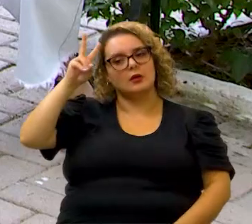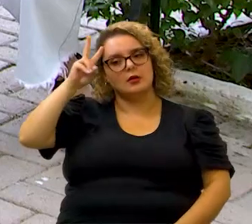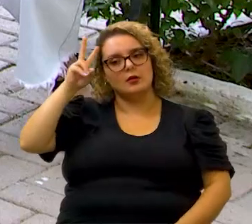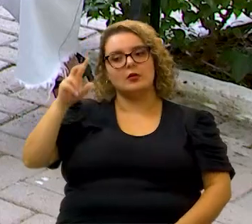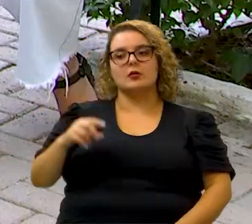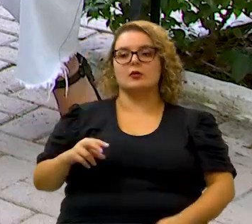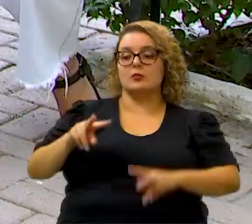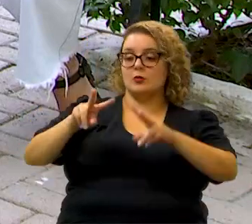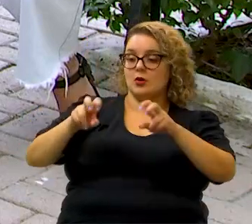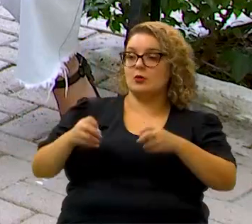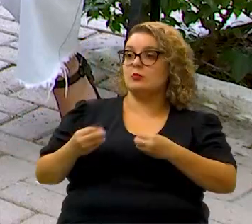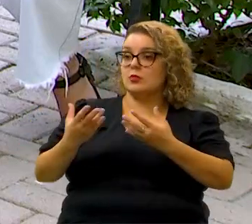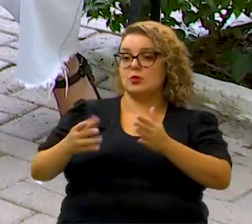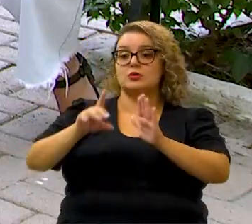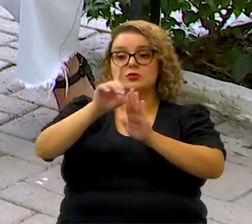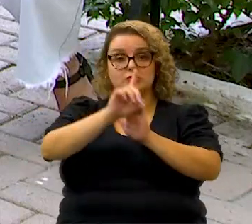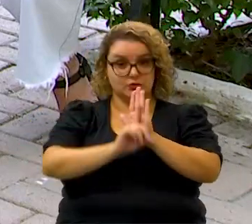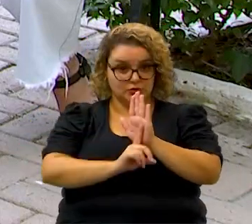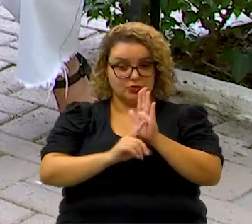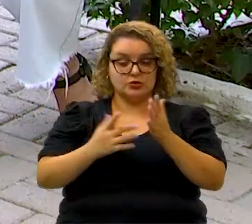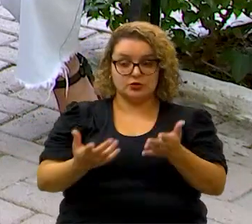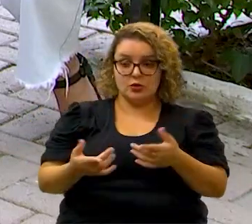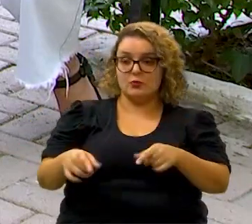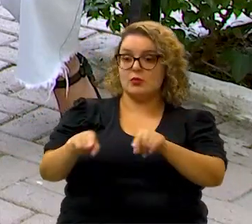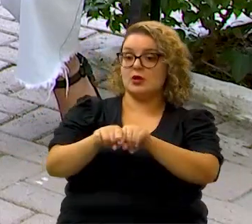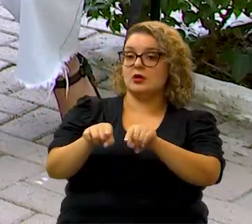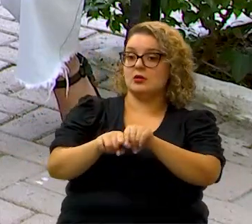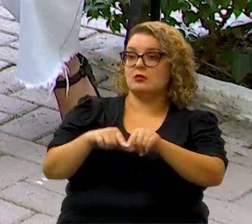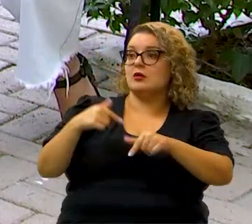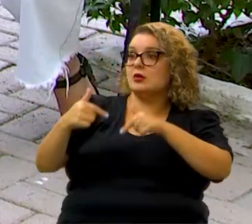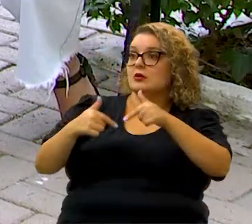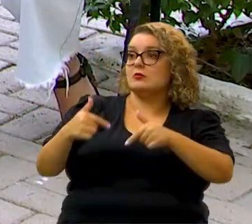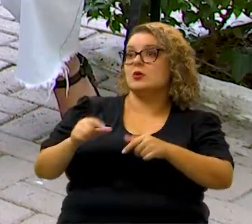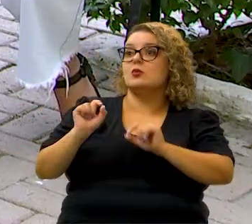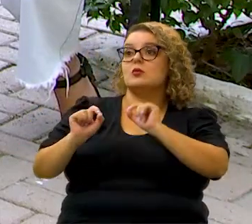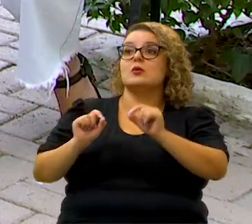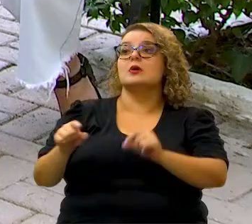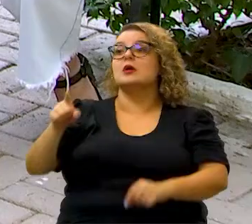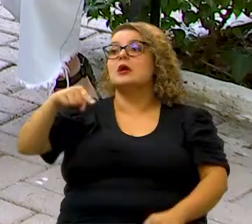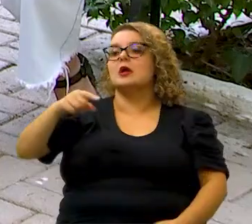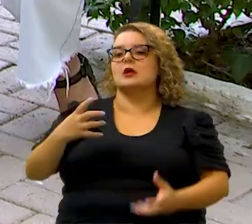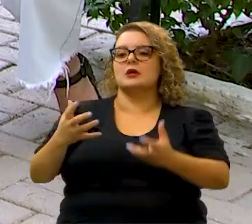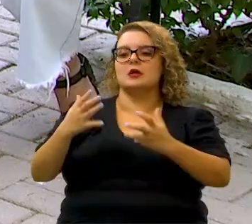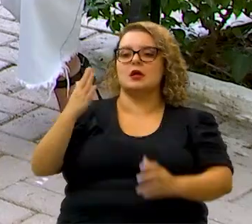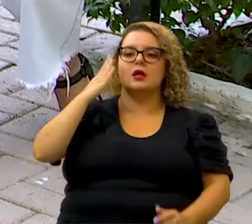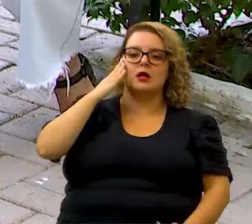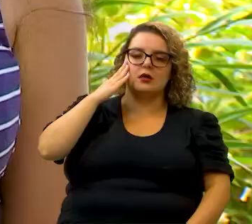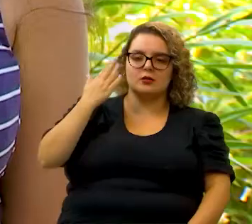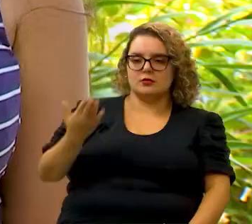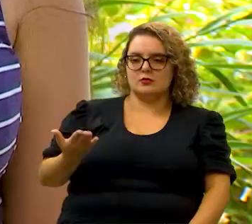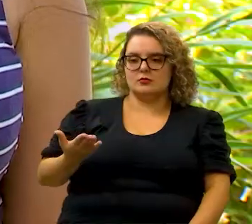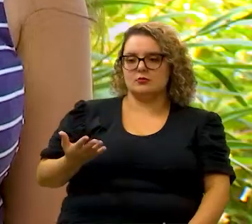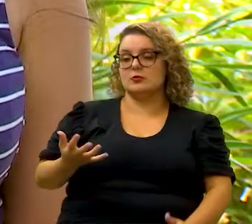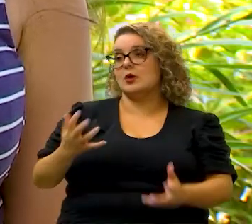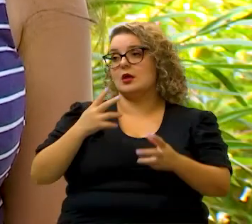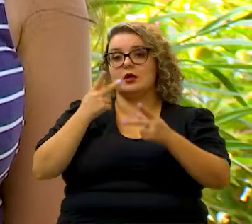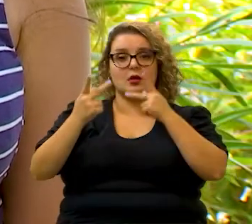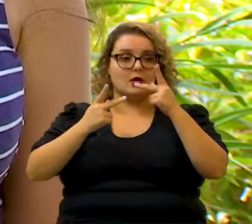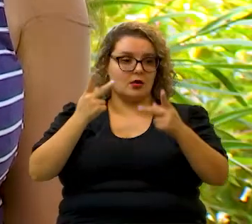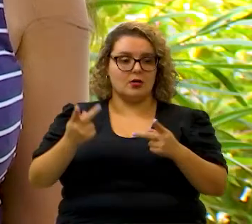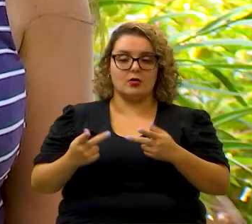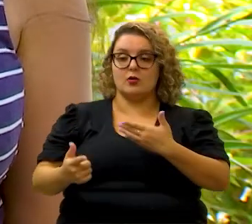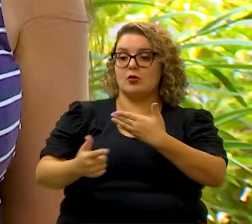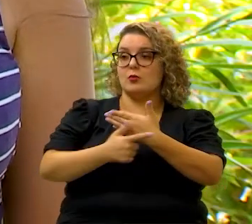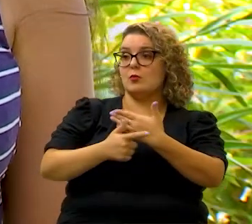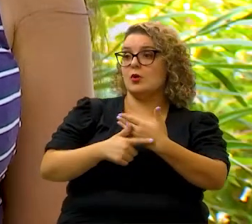toda segunda-feira, né? Onde a gente traz temáticas de direitos, né? Mas também a gente trabalha aquilo que eles querem saber, né? Muitas vezes eles